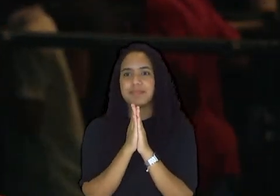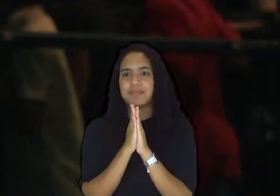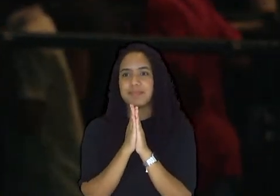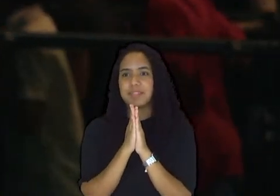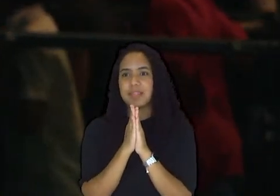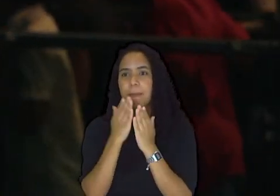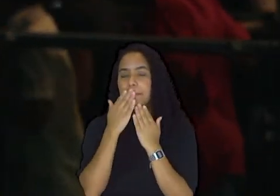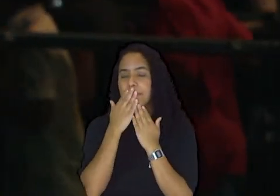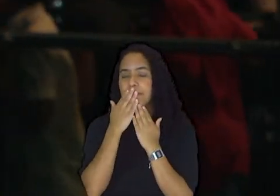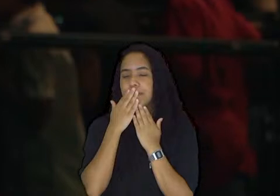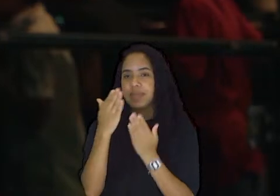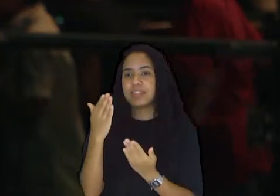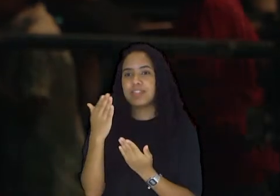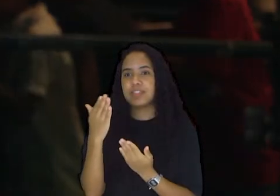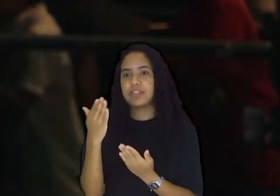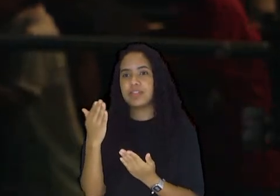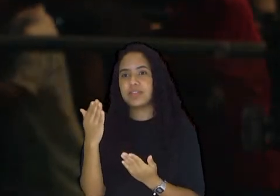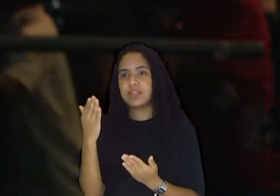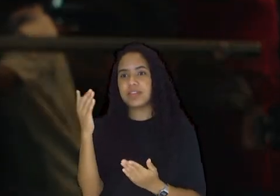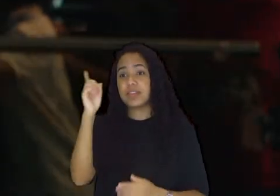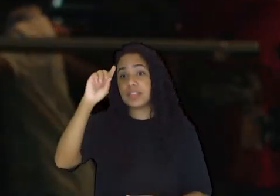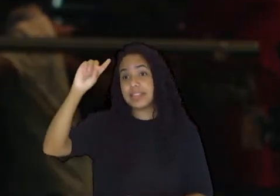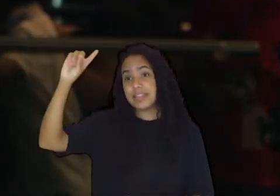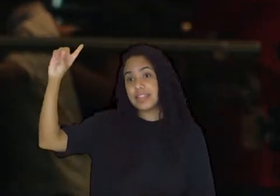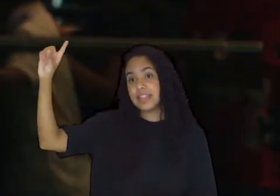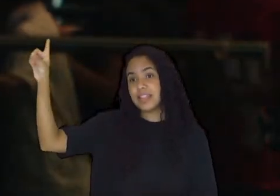pedindo que Deus não deixasse faltar nada.